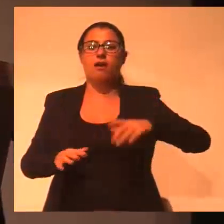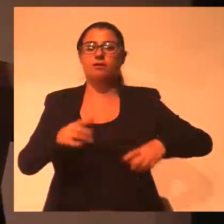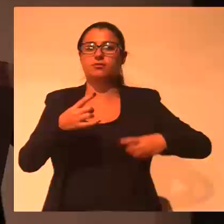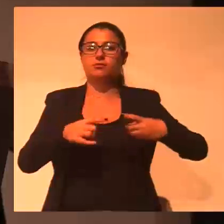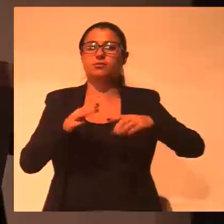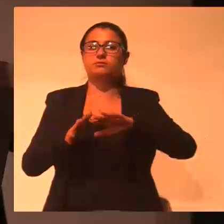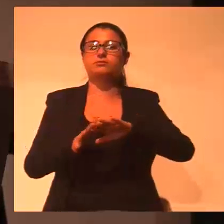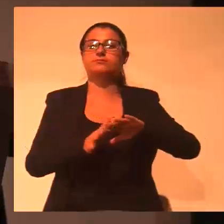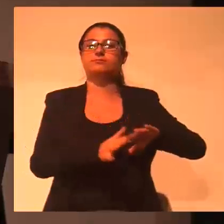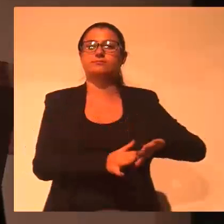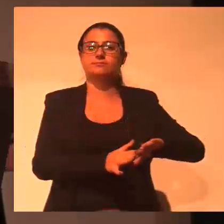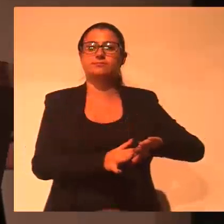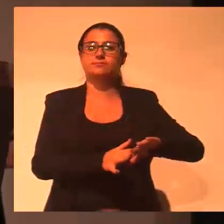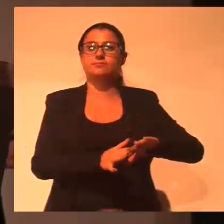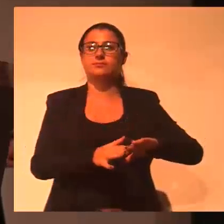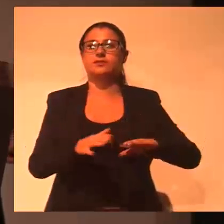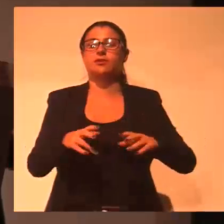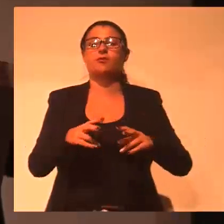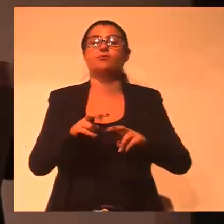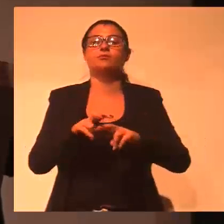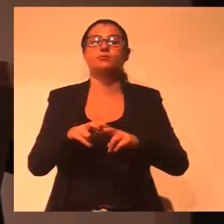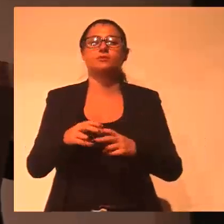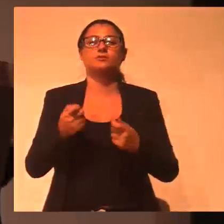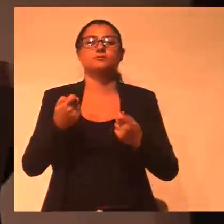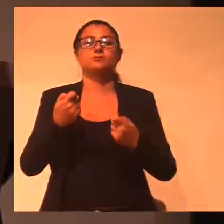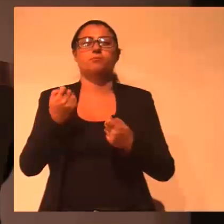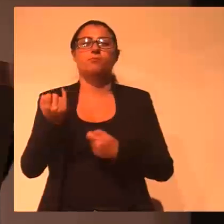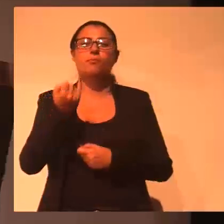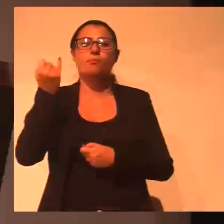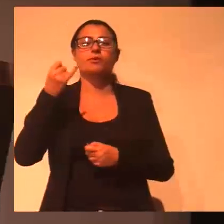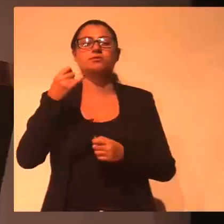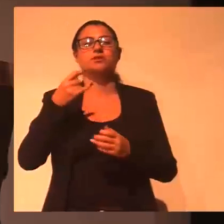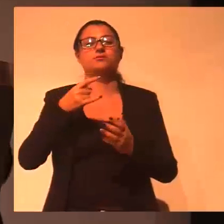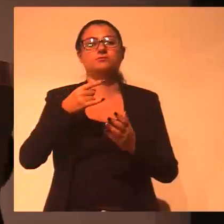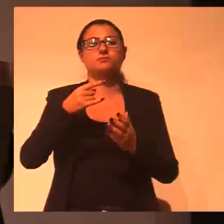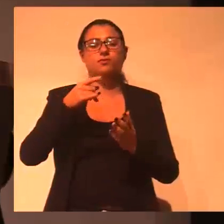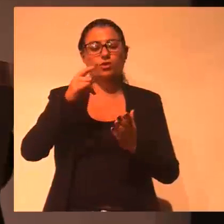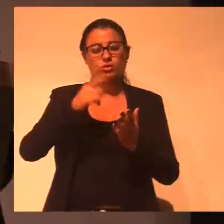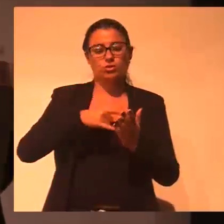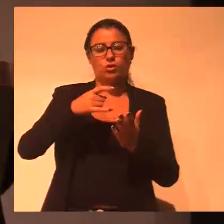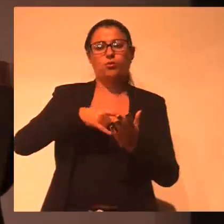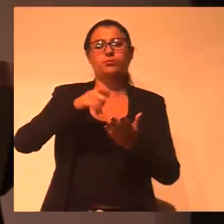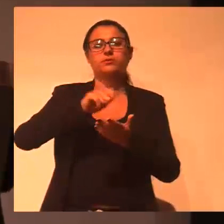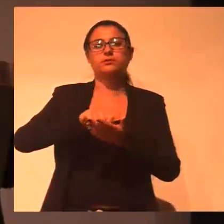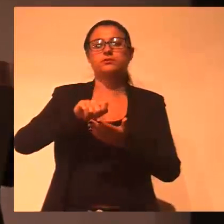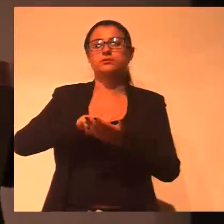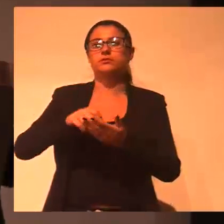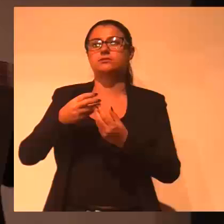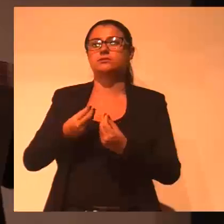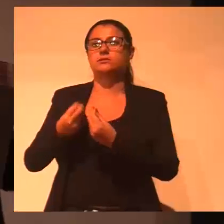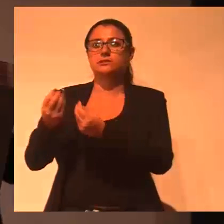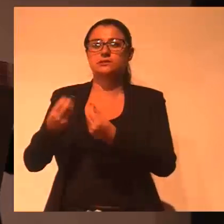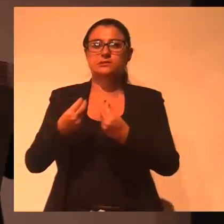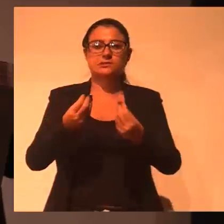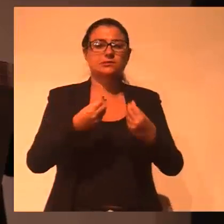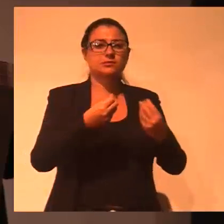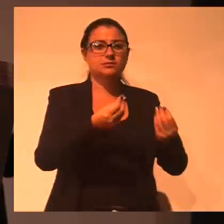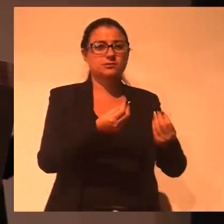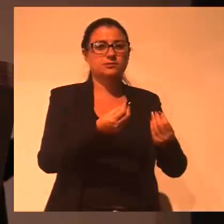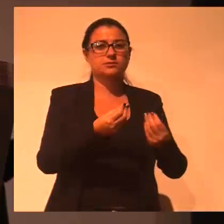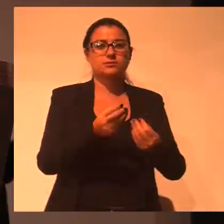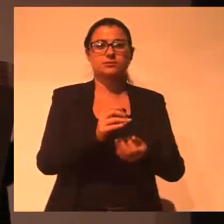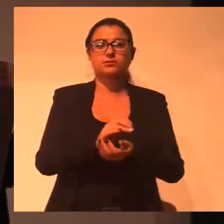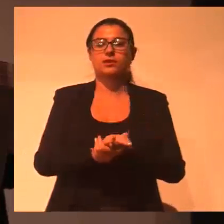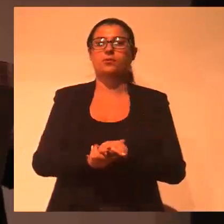ofícios por escrito, explicando, porque às vezes a gente comenta e até por ter sido mal expressado